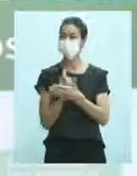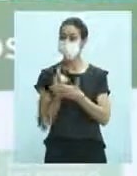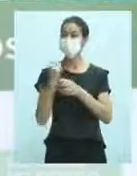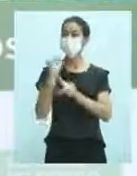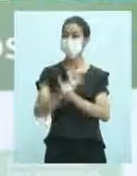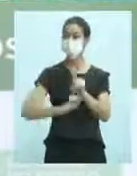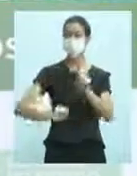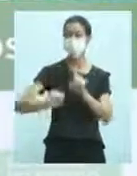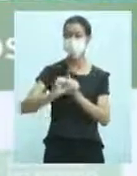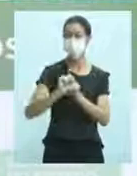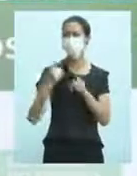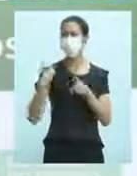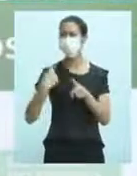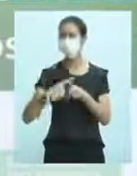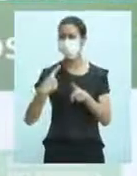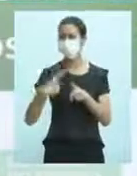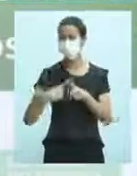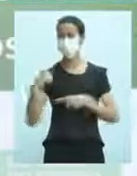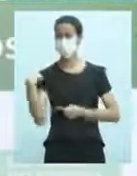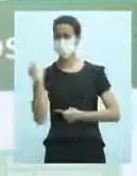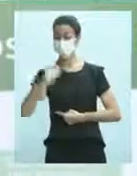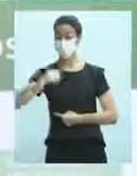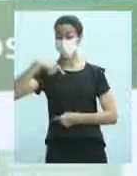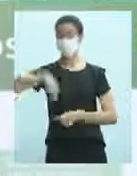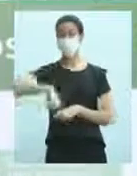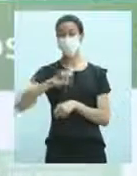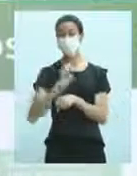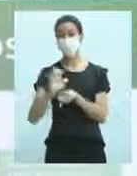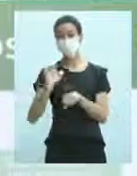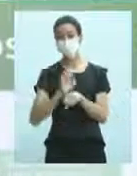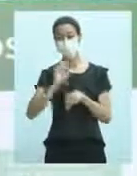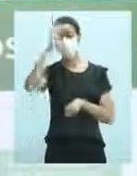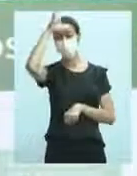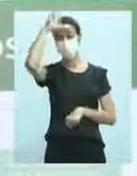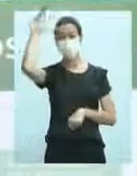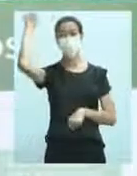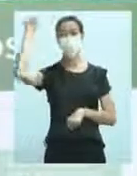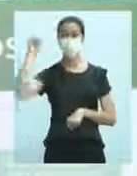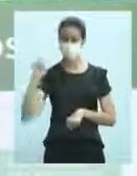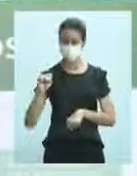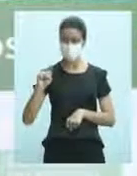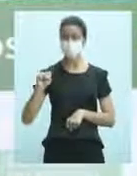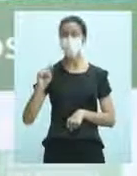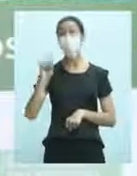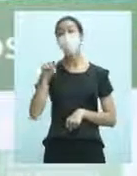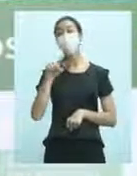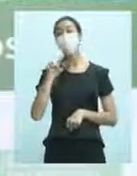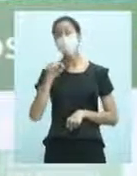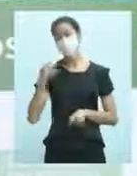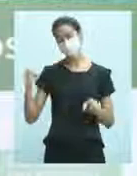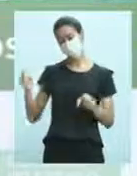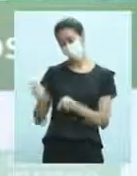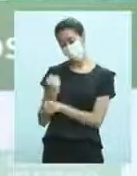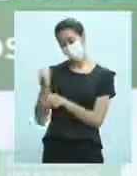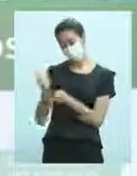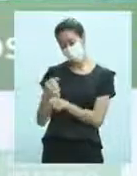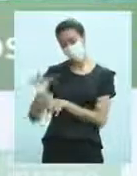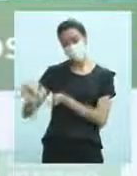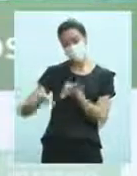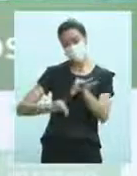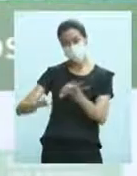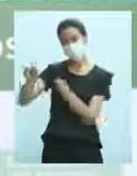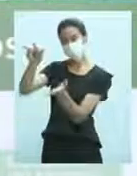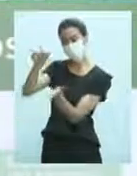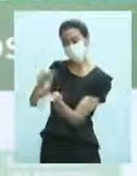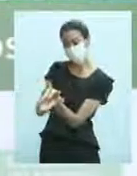do sul nós estamos no processo a construção de leite de uti nós queremos avançar como eu já disse